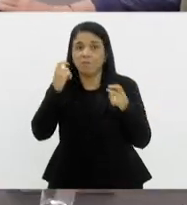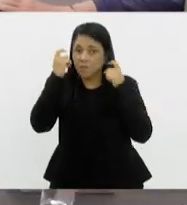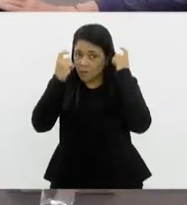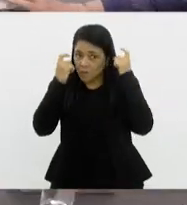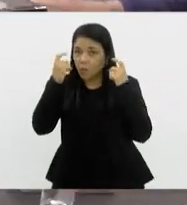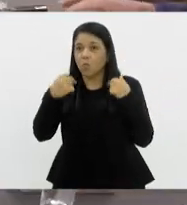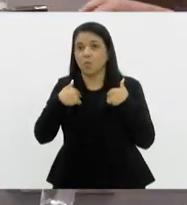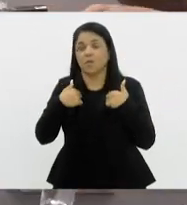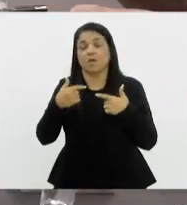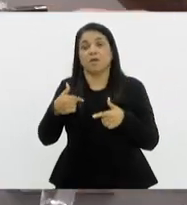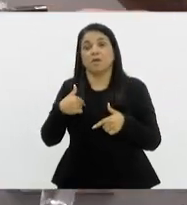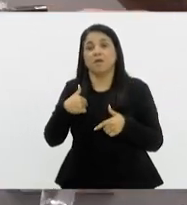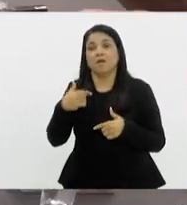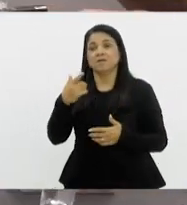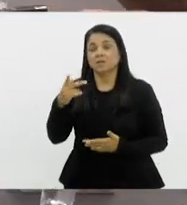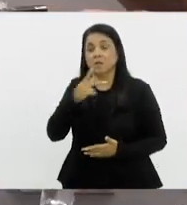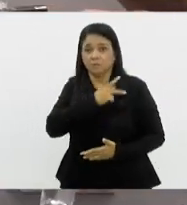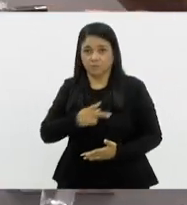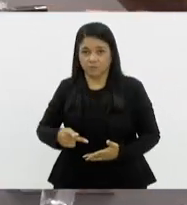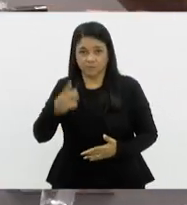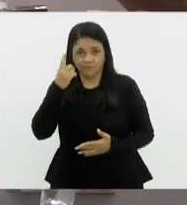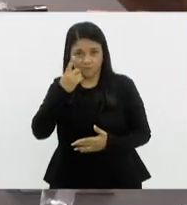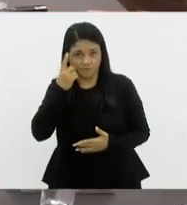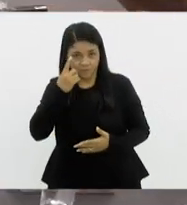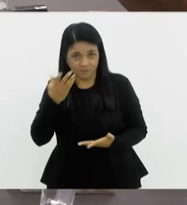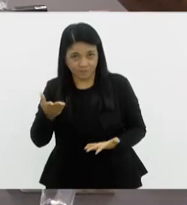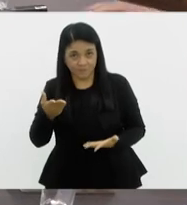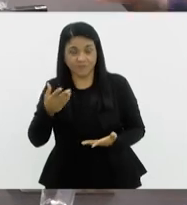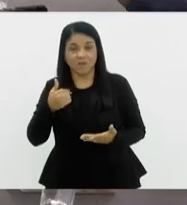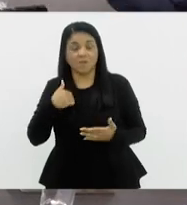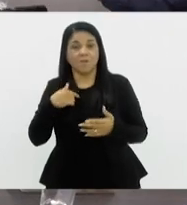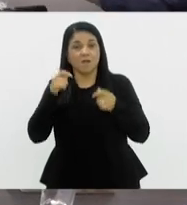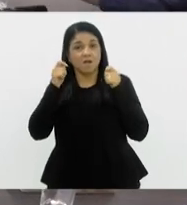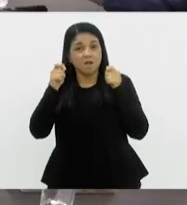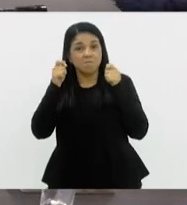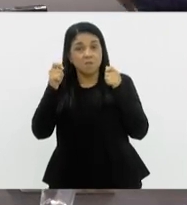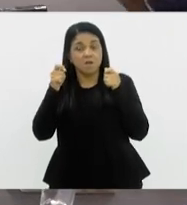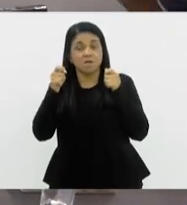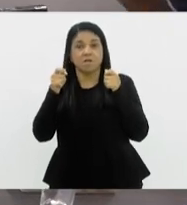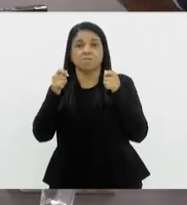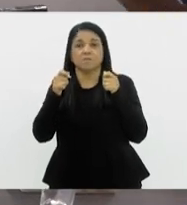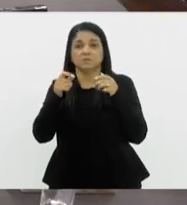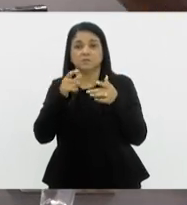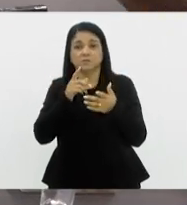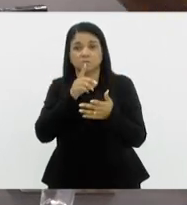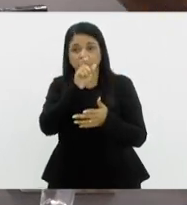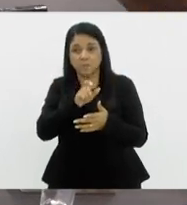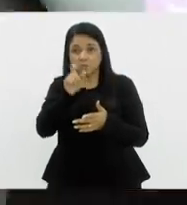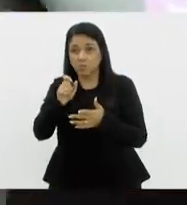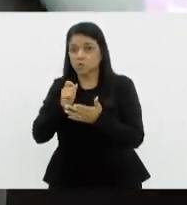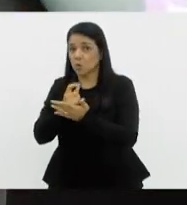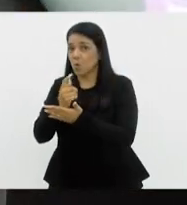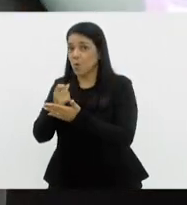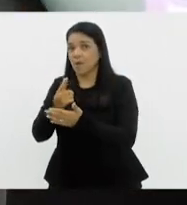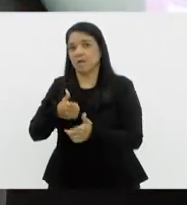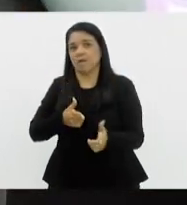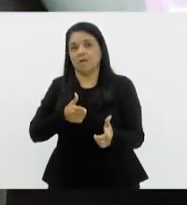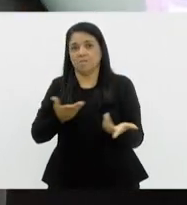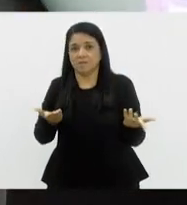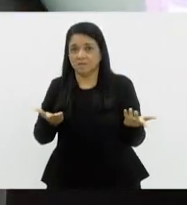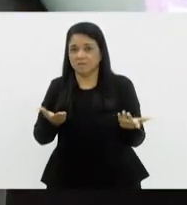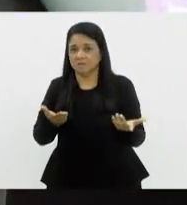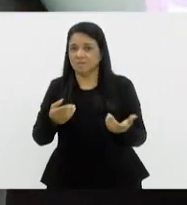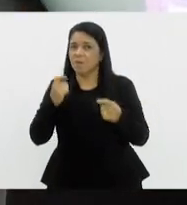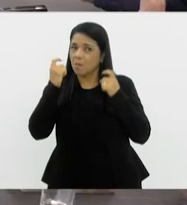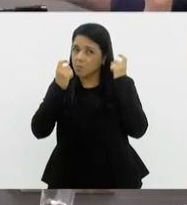deputado presidente, é que isso não seja uma campanha para o armamento. Essa é a nossa preocupação.